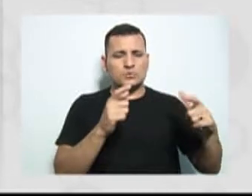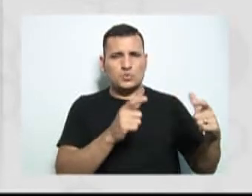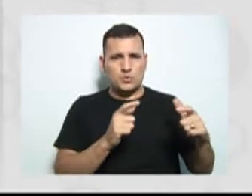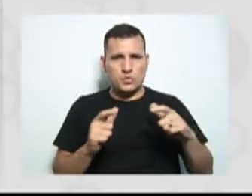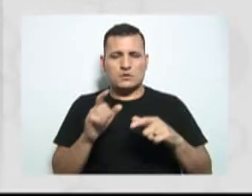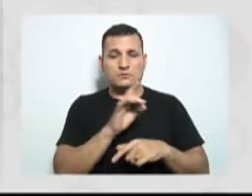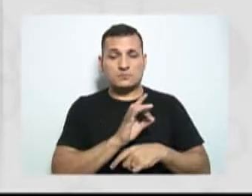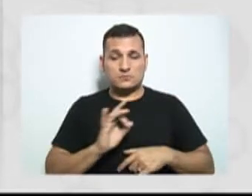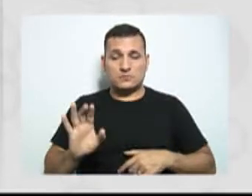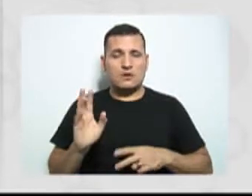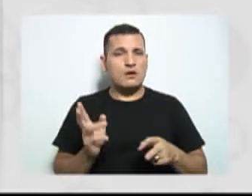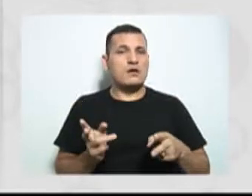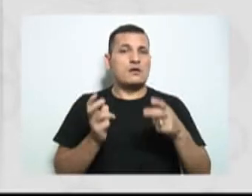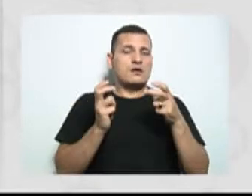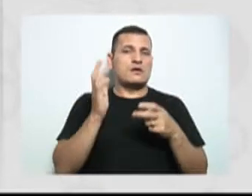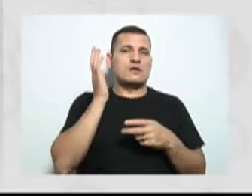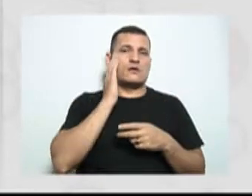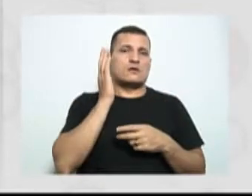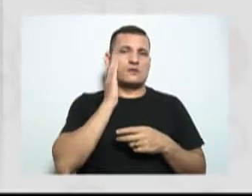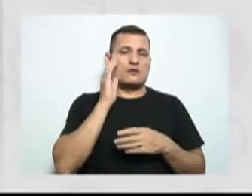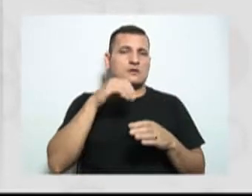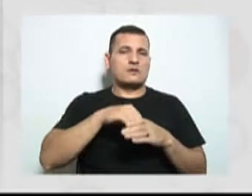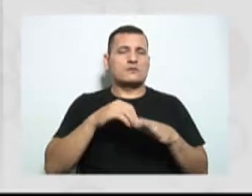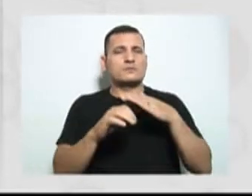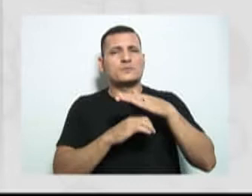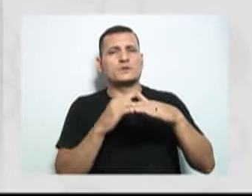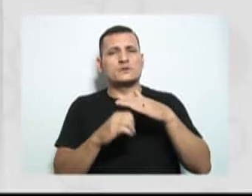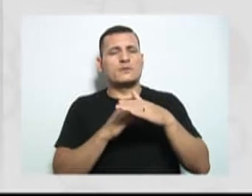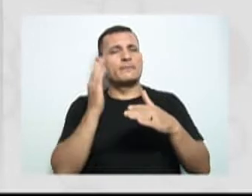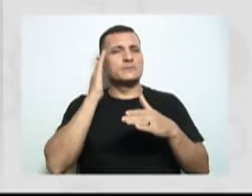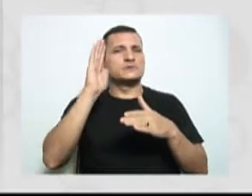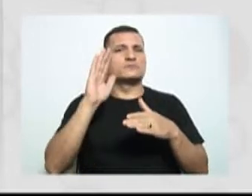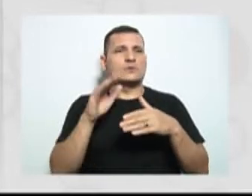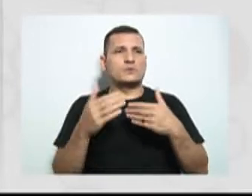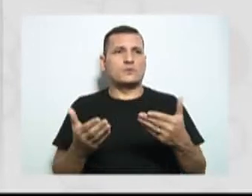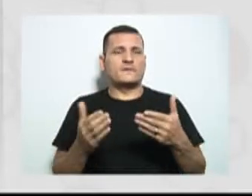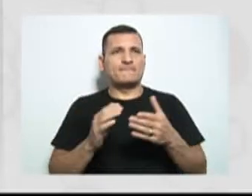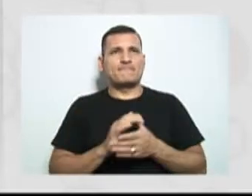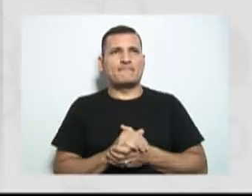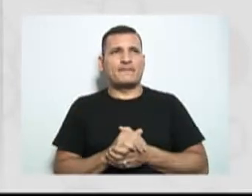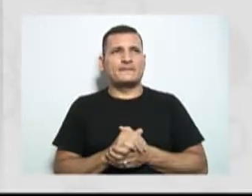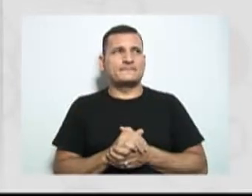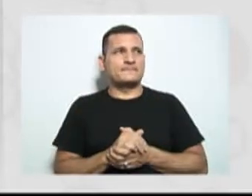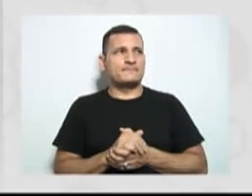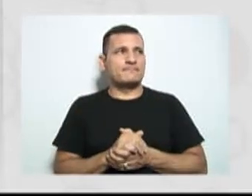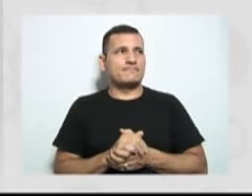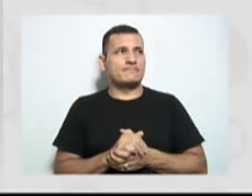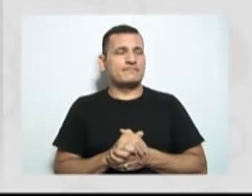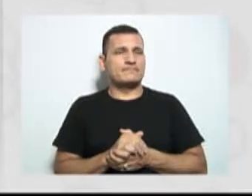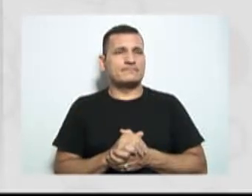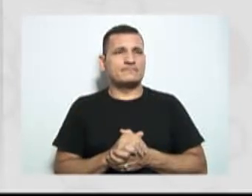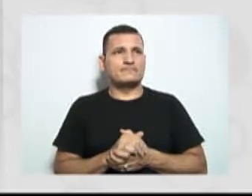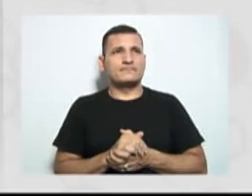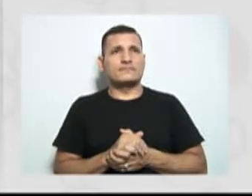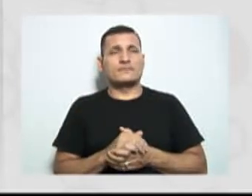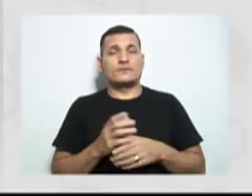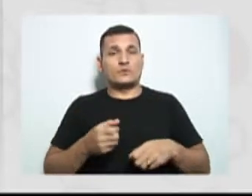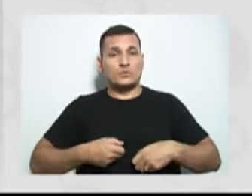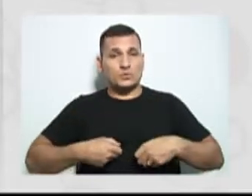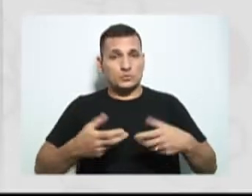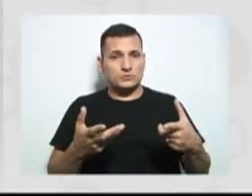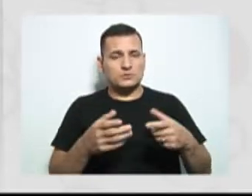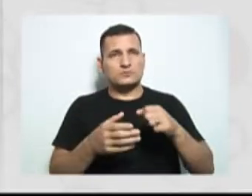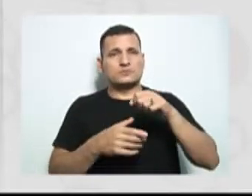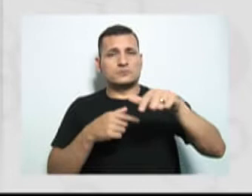das principais atividades desenvolvidas pela organização. Fechando essa questão dos custeios por